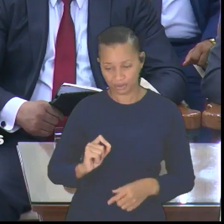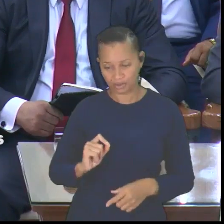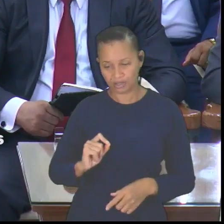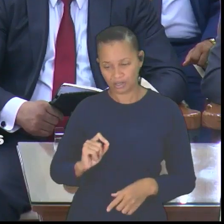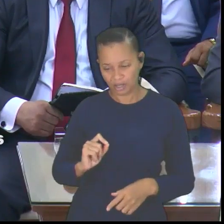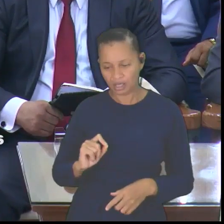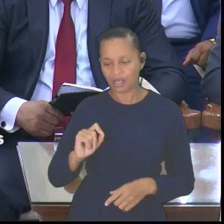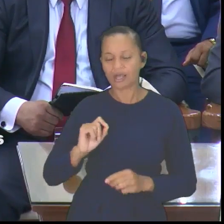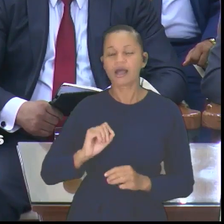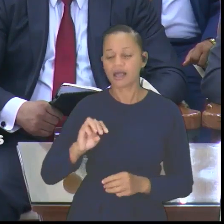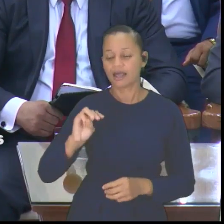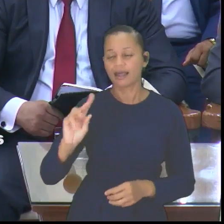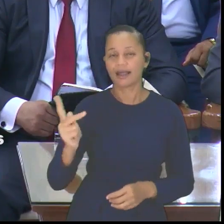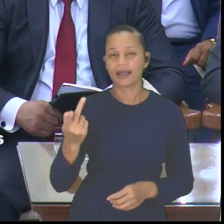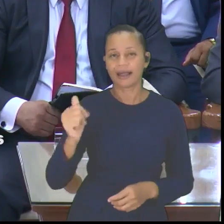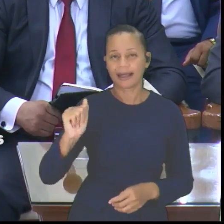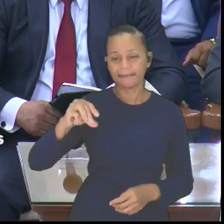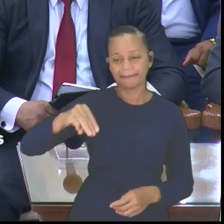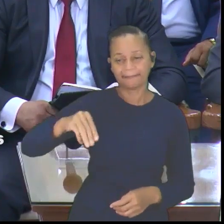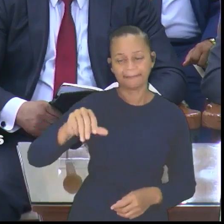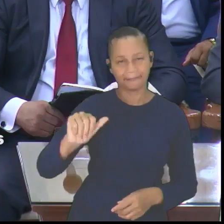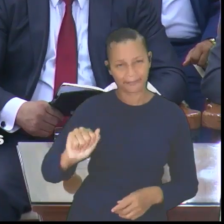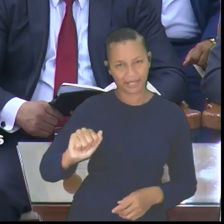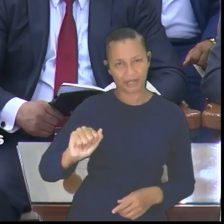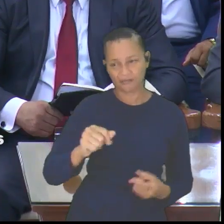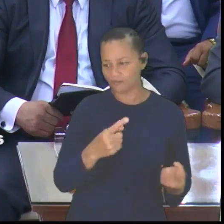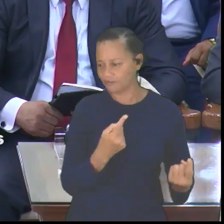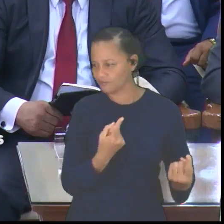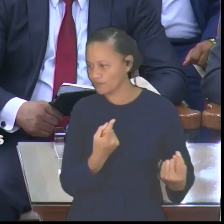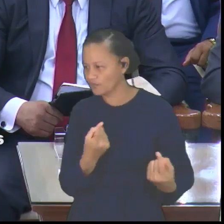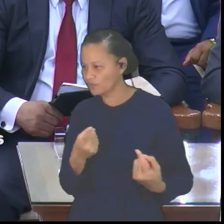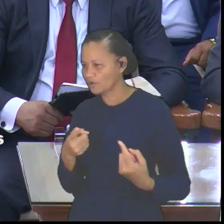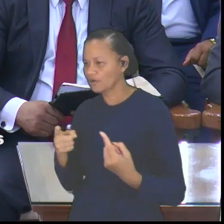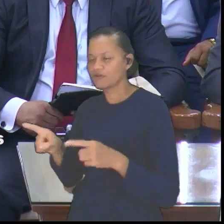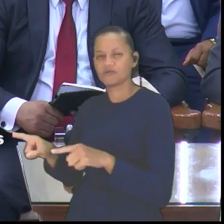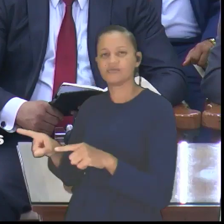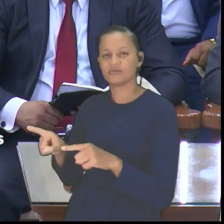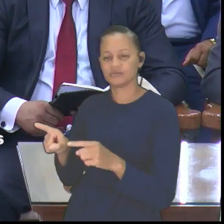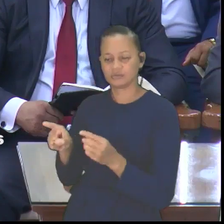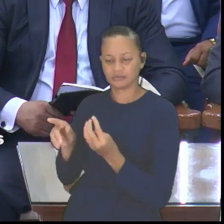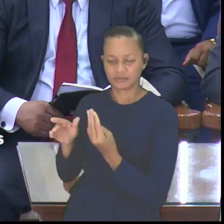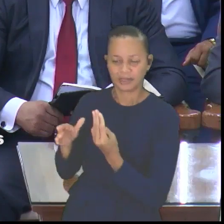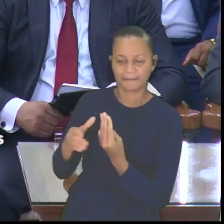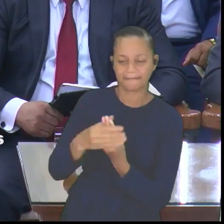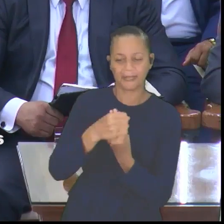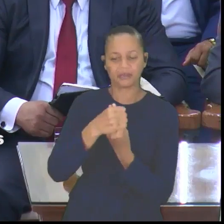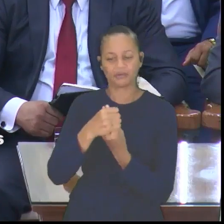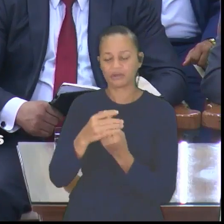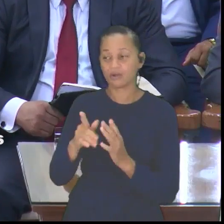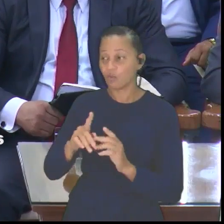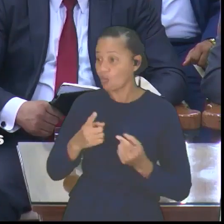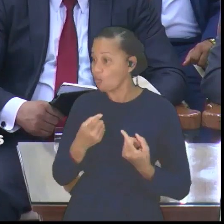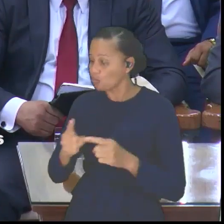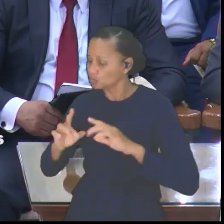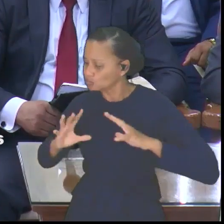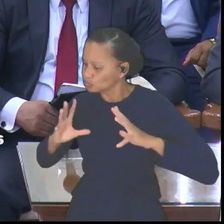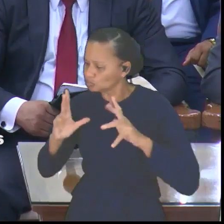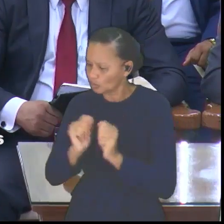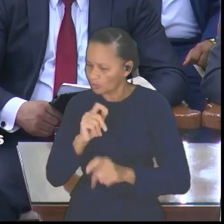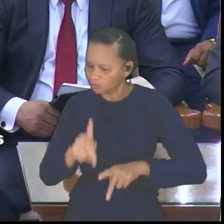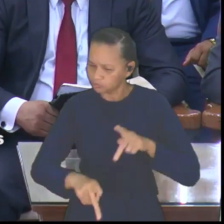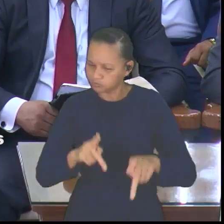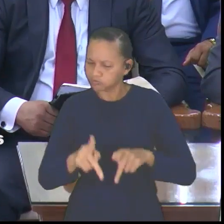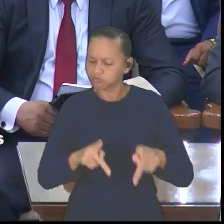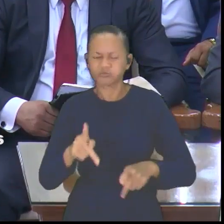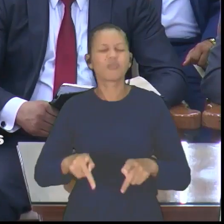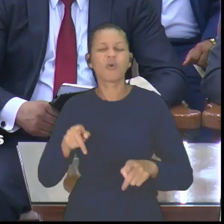Mardoqueu? E ele não só tramou contra Mardoqueu, como tramou contra todo o povo judeu. E para Mardoqueu ele